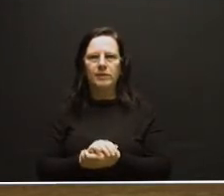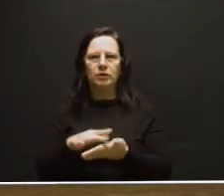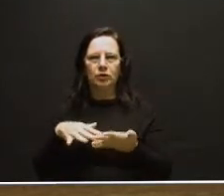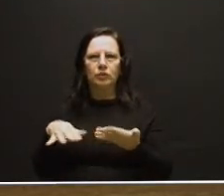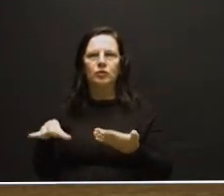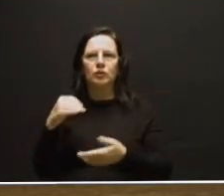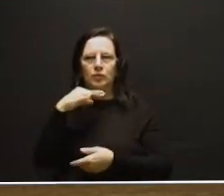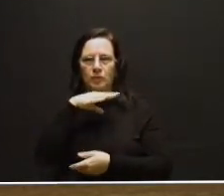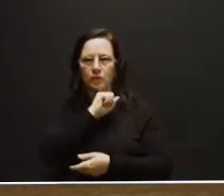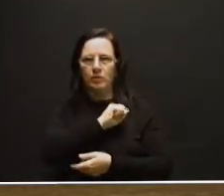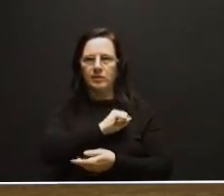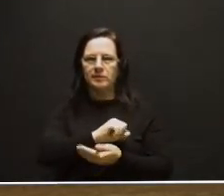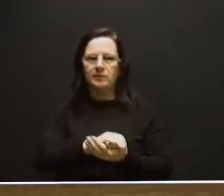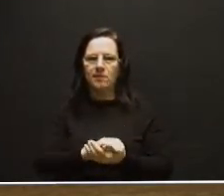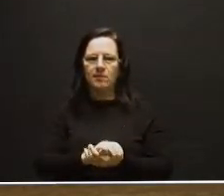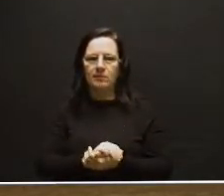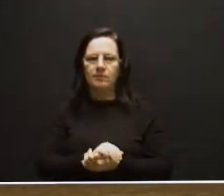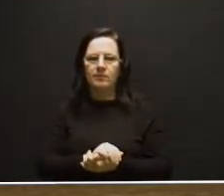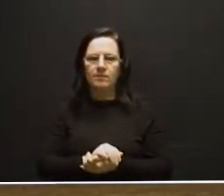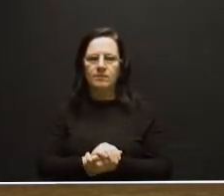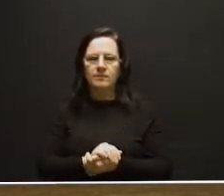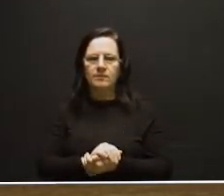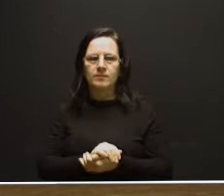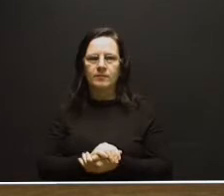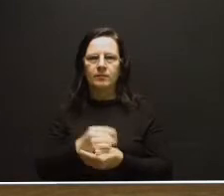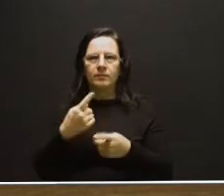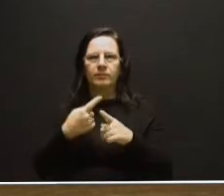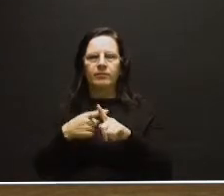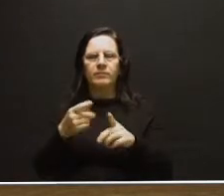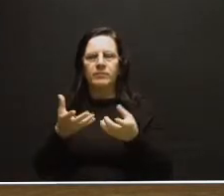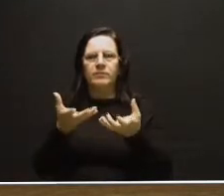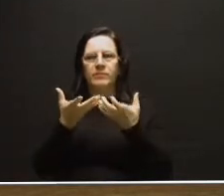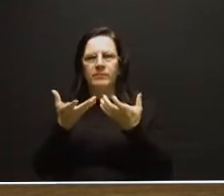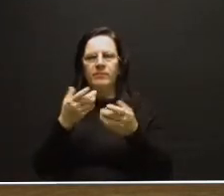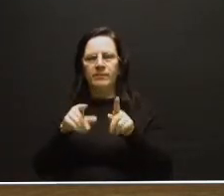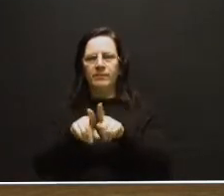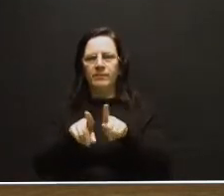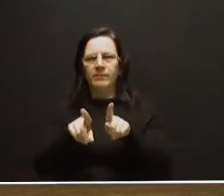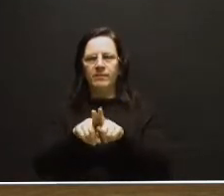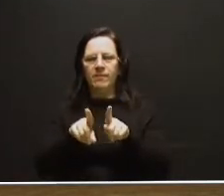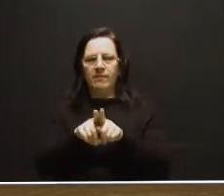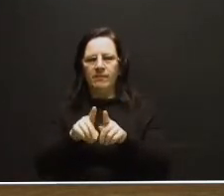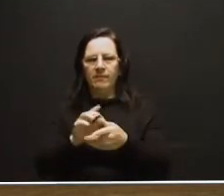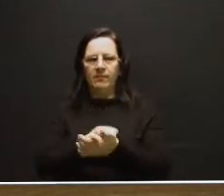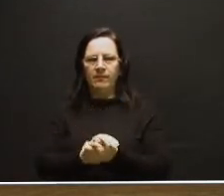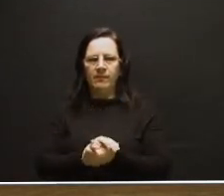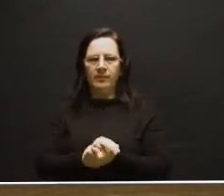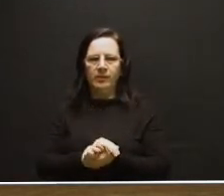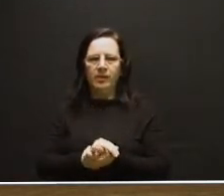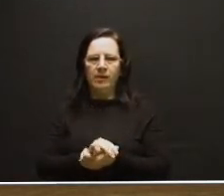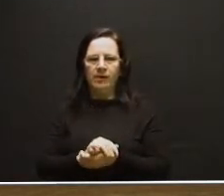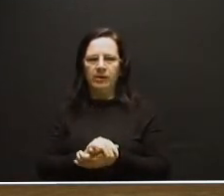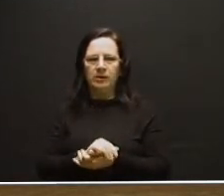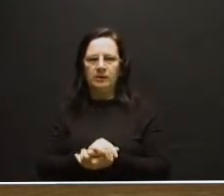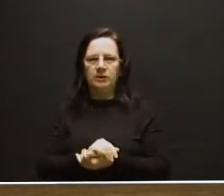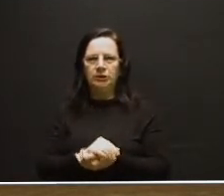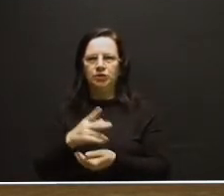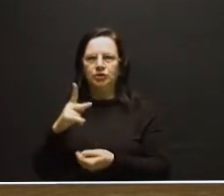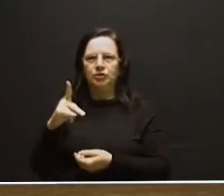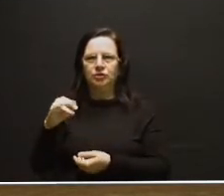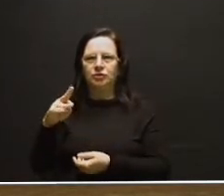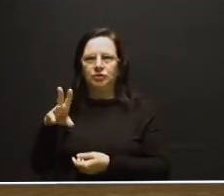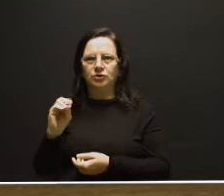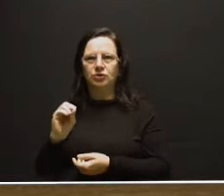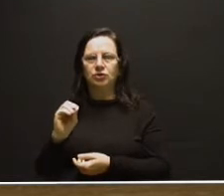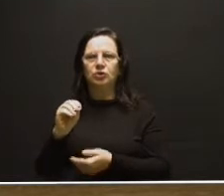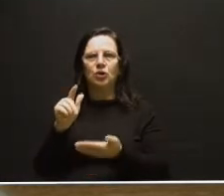maior mas eu queria também falado da enquete do pedro de sá